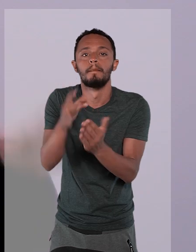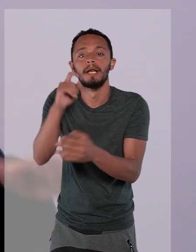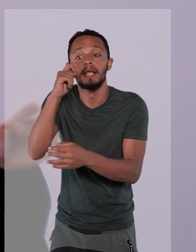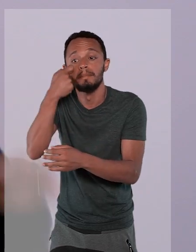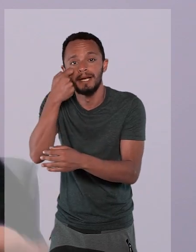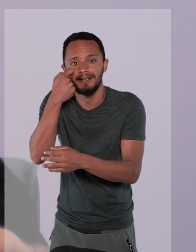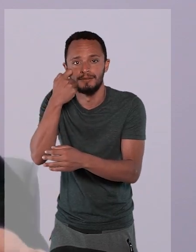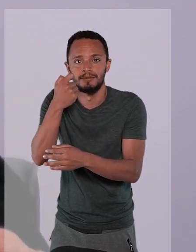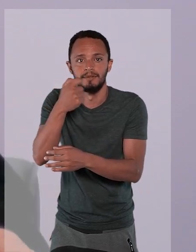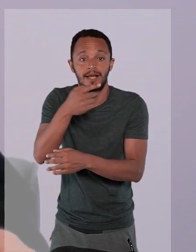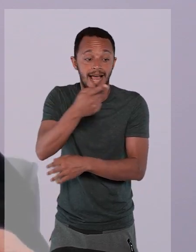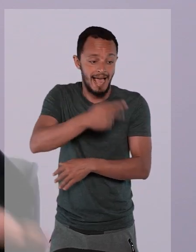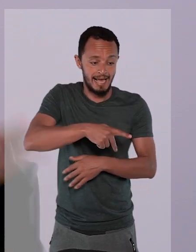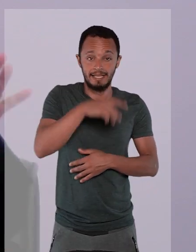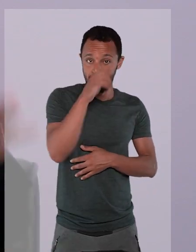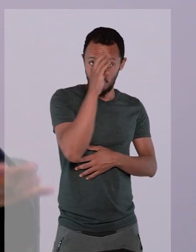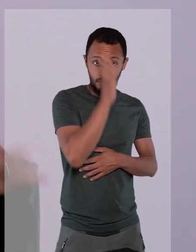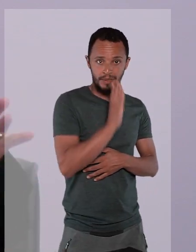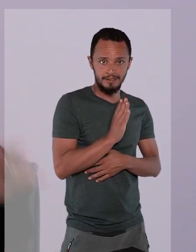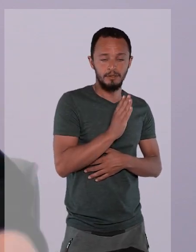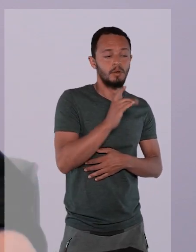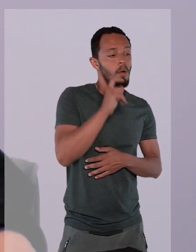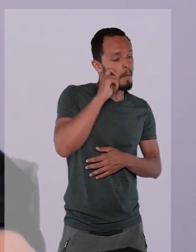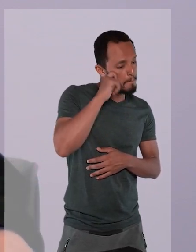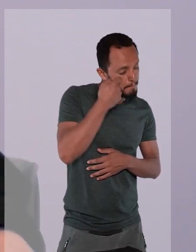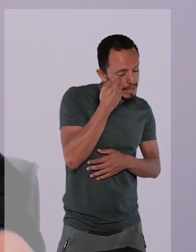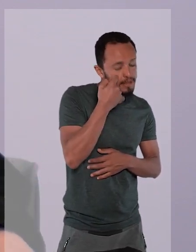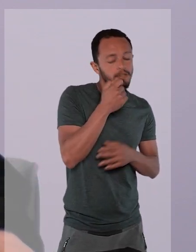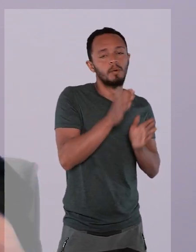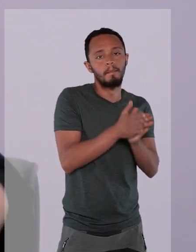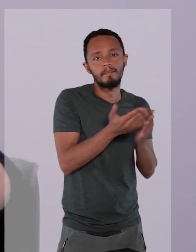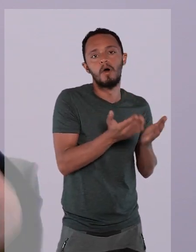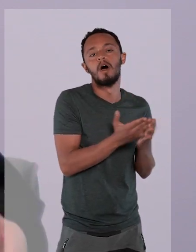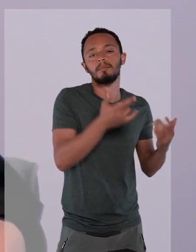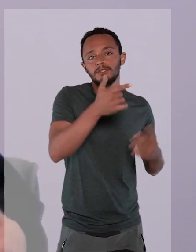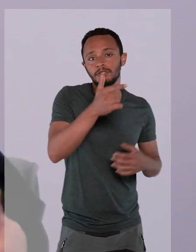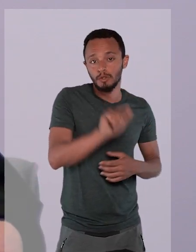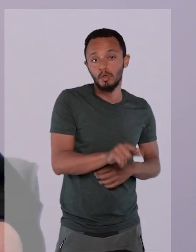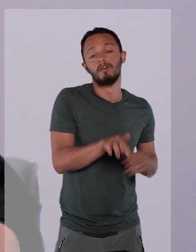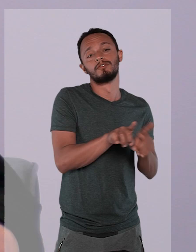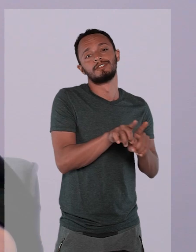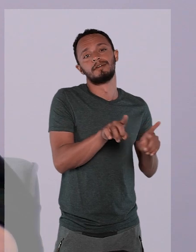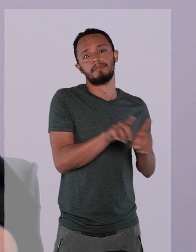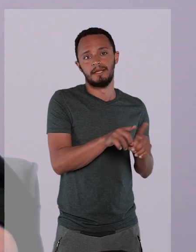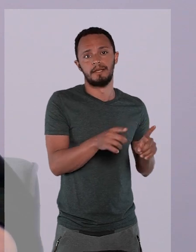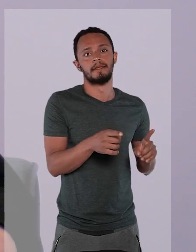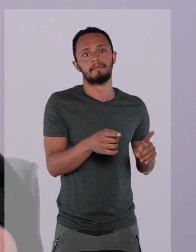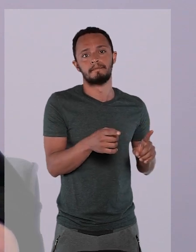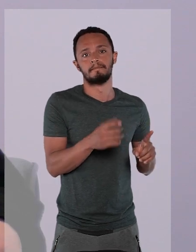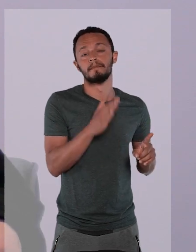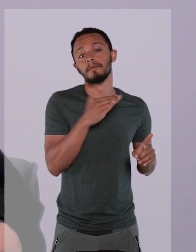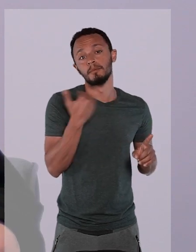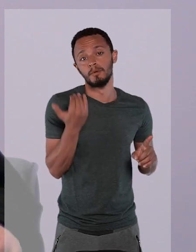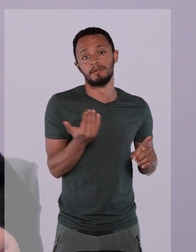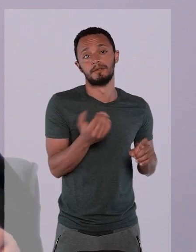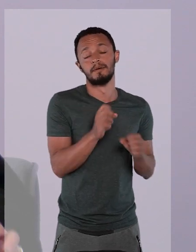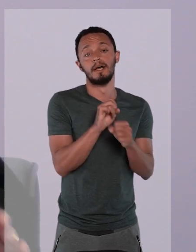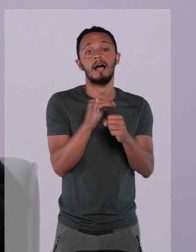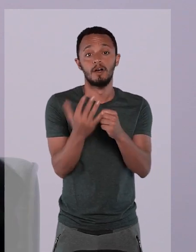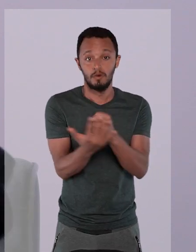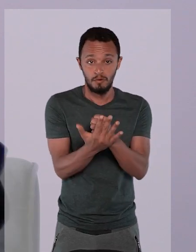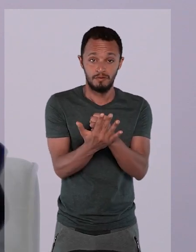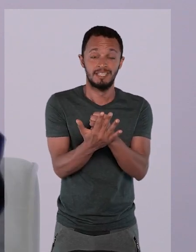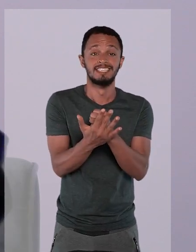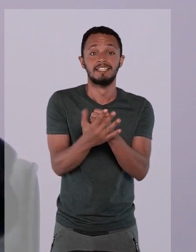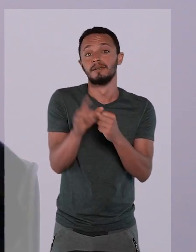morreu muito mais entre pretos e pobres também. Então, de novo, a Covid-19, né, eu costumo dizer que não foi